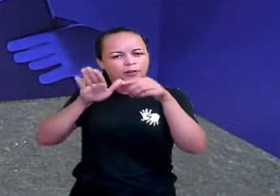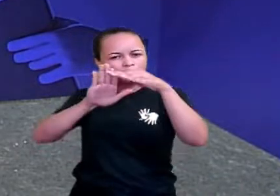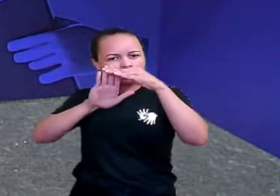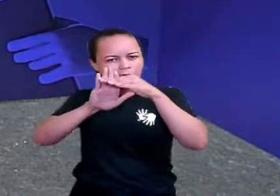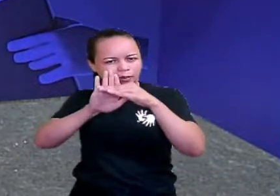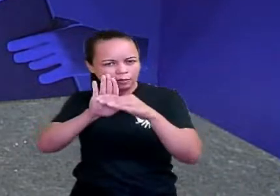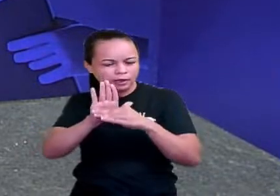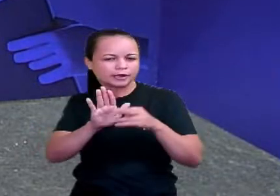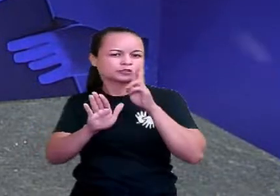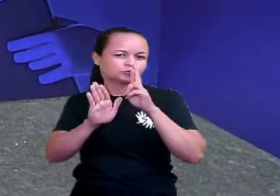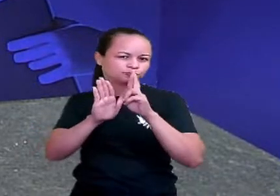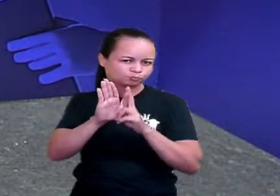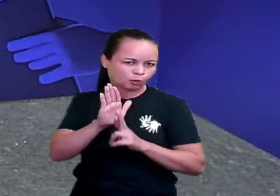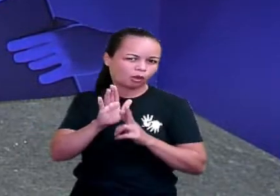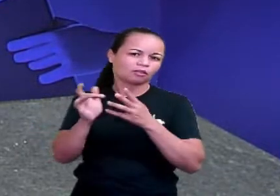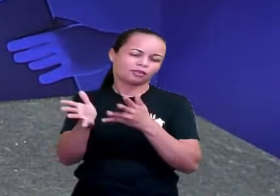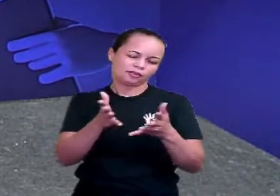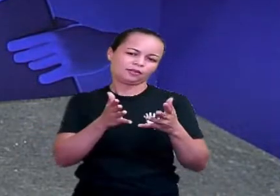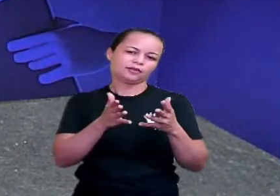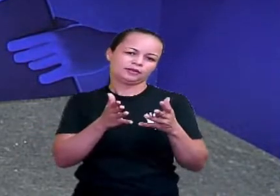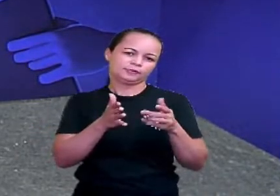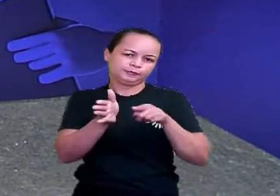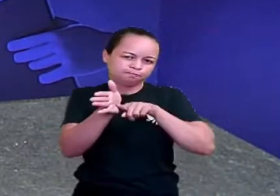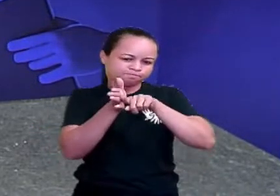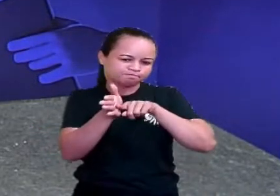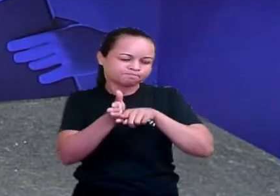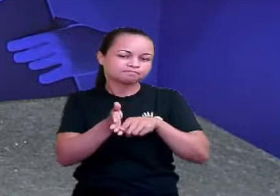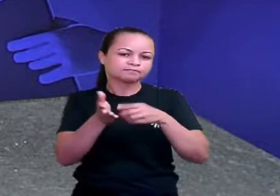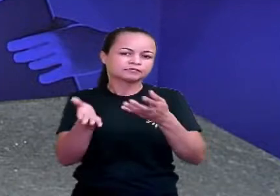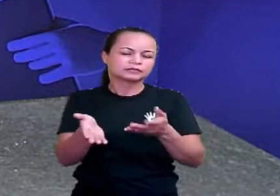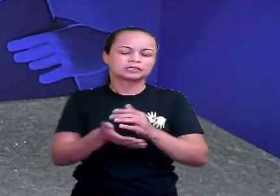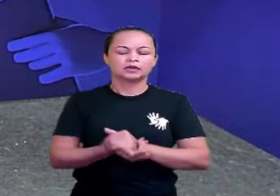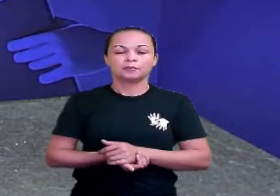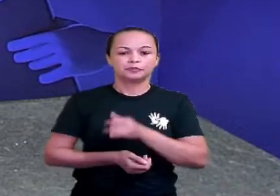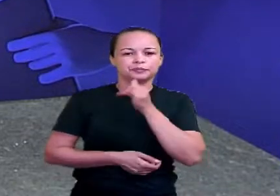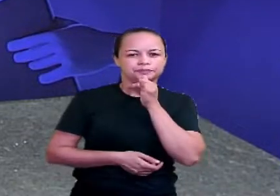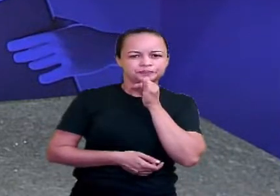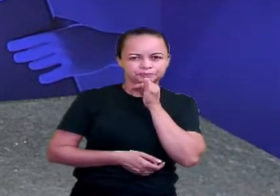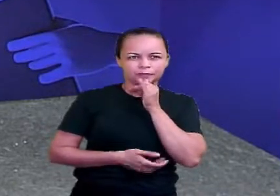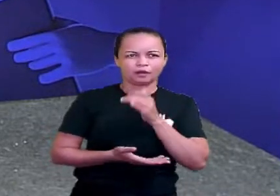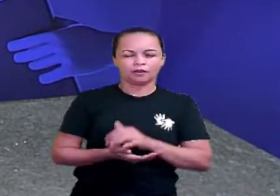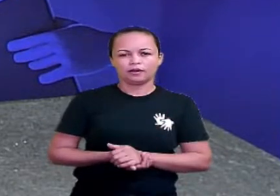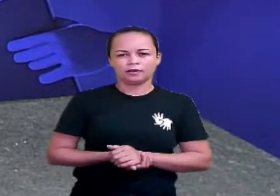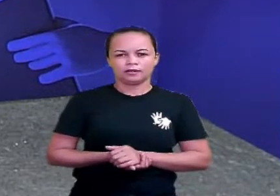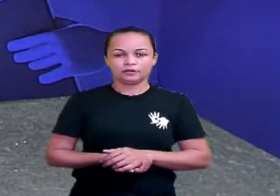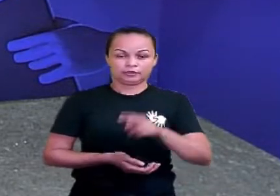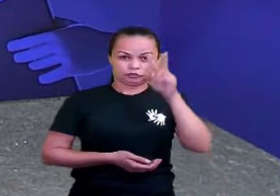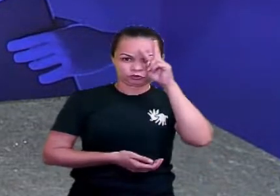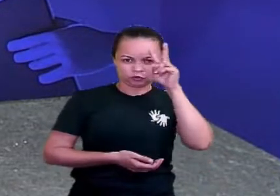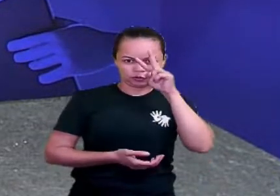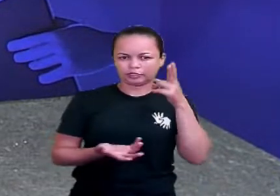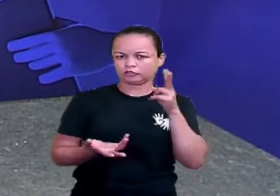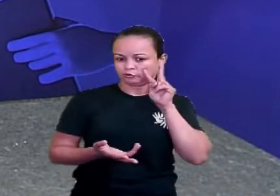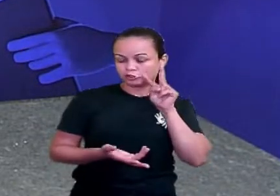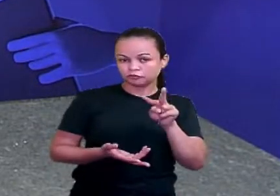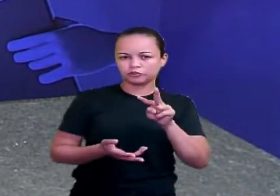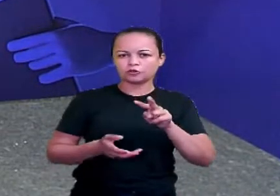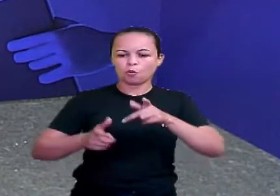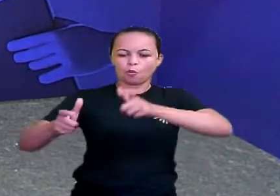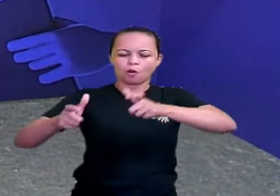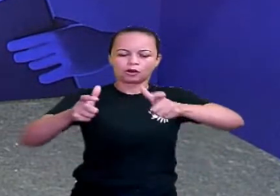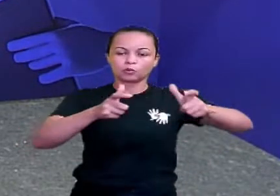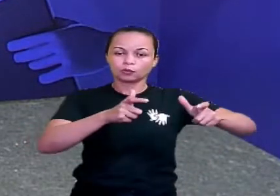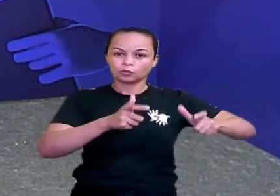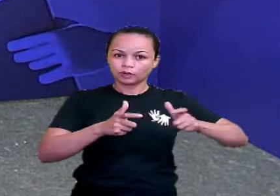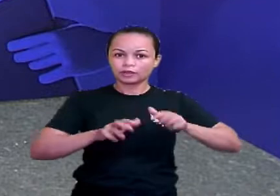perguntas, analisando. Por exemplo, na história, a gente já viu que passou por vários lugares, né?